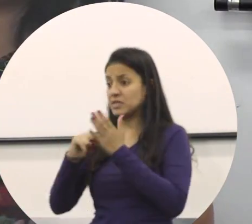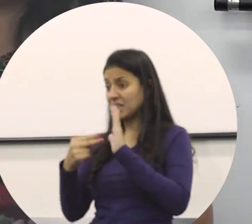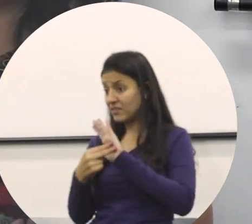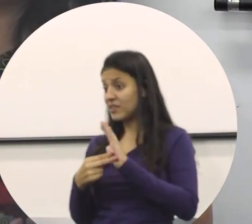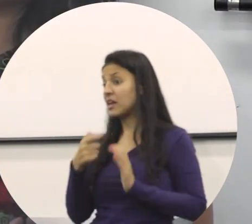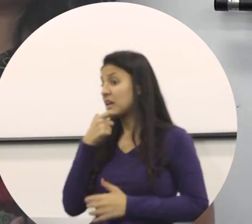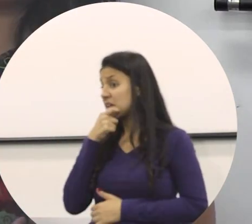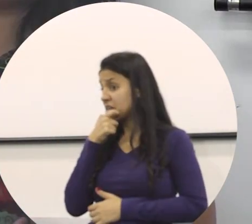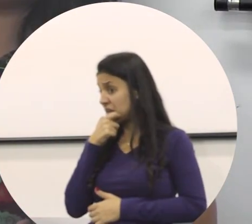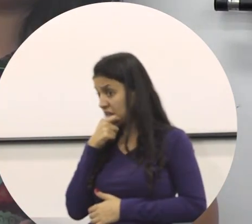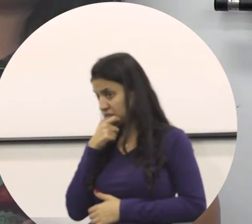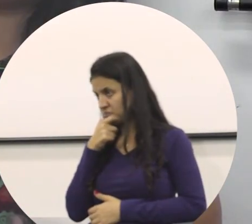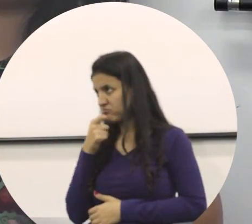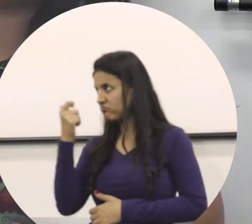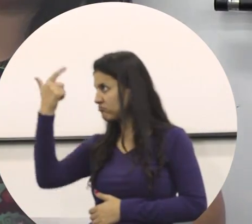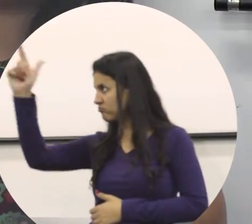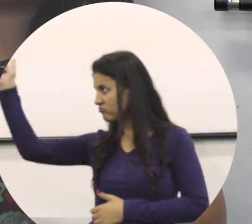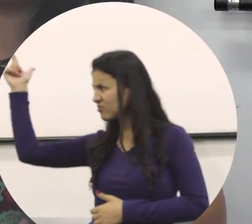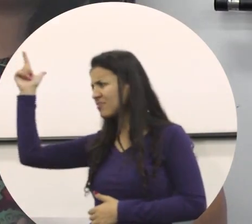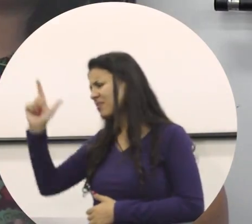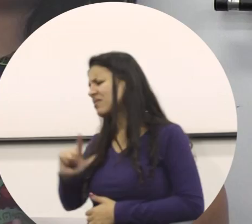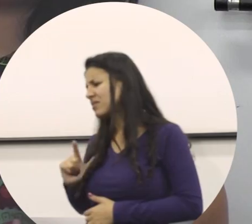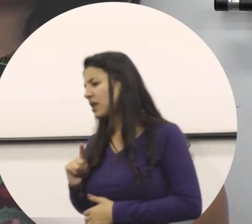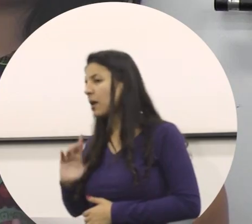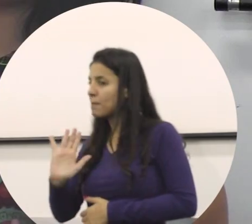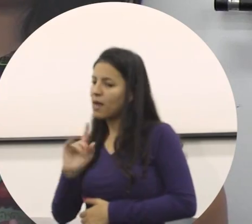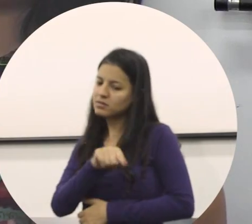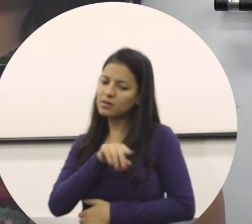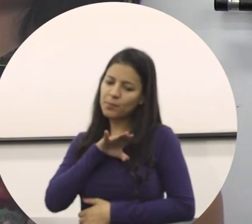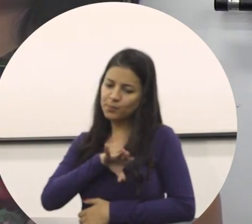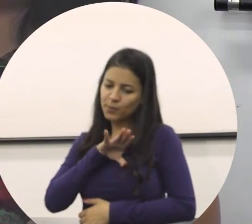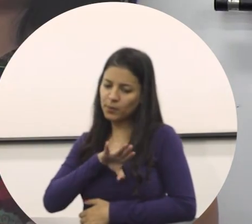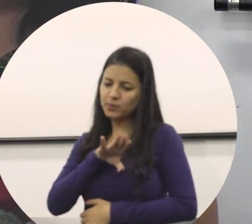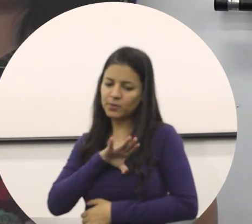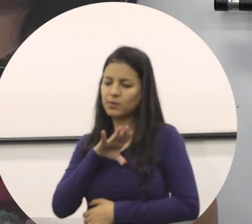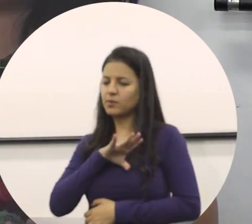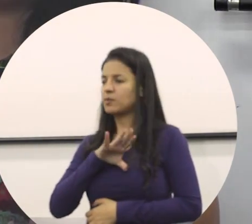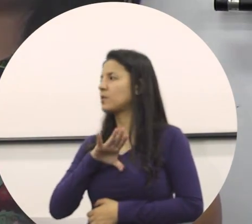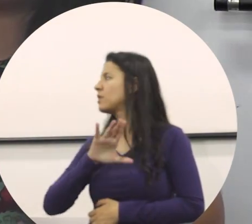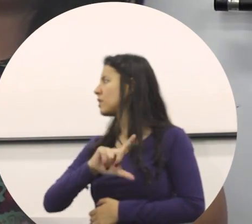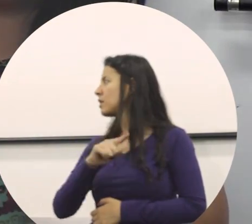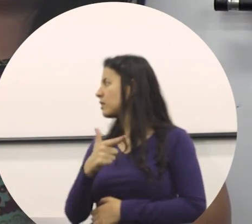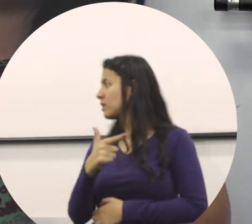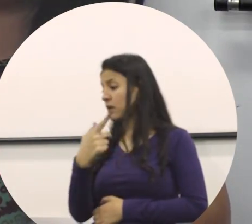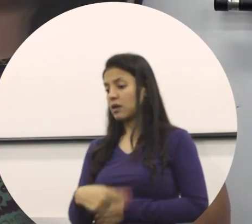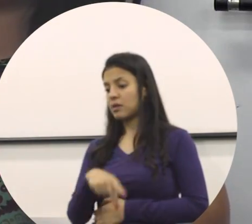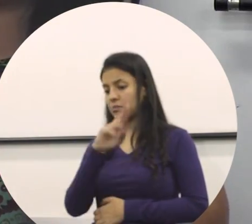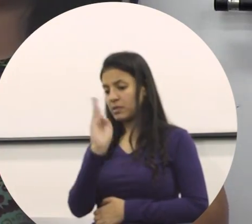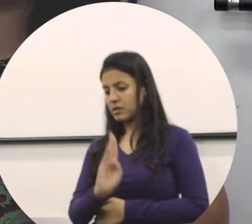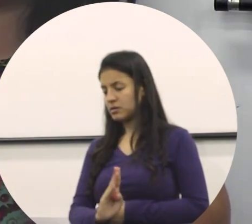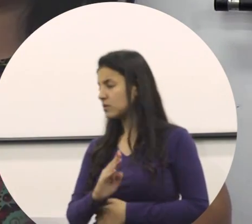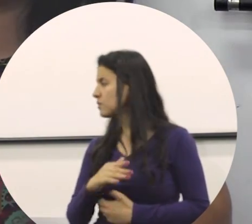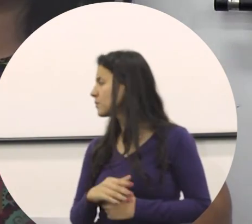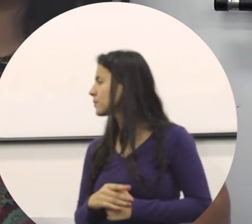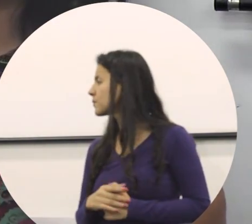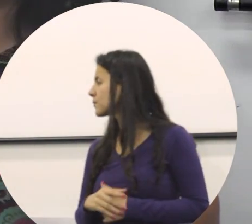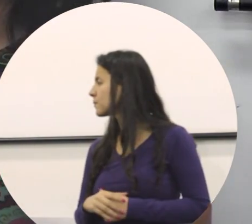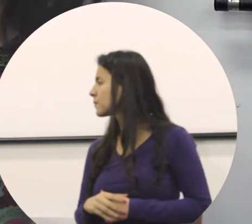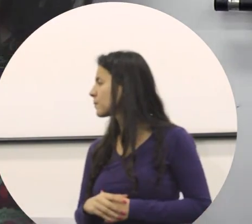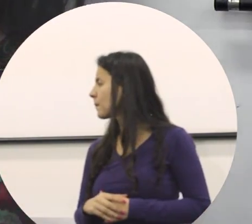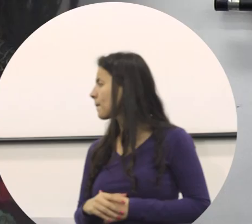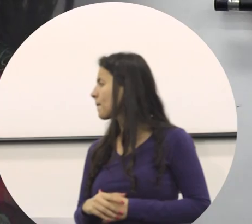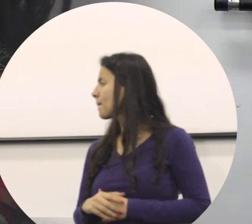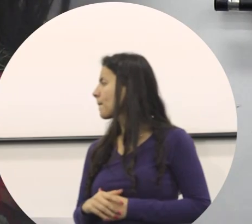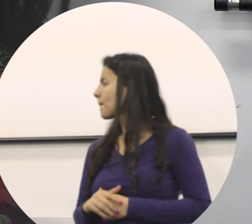não exista, né? Que a gente vê tanta coisa, mas a língua portuguesa é a língua, enfim, do nosso país. E aí a gente também fez